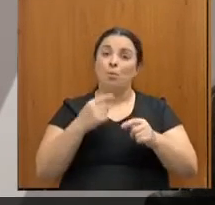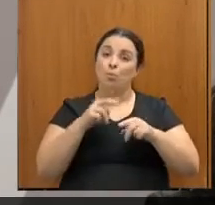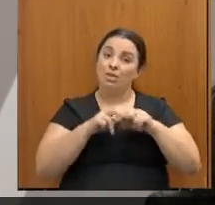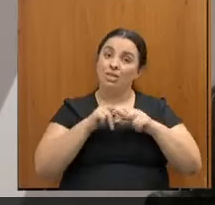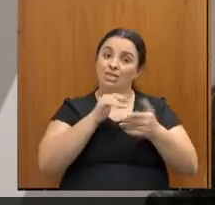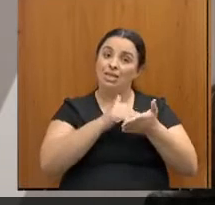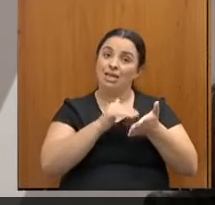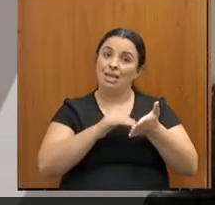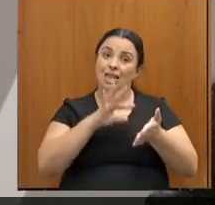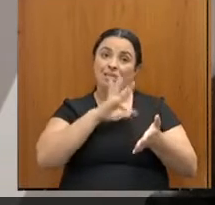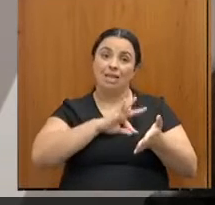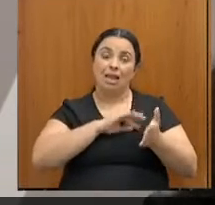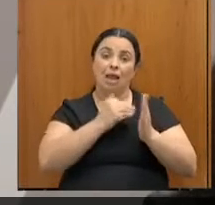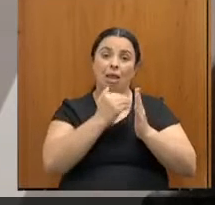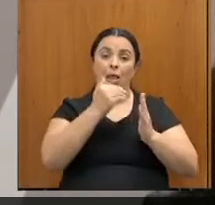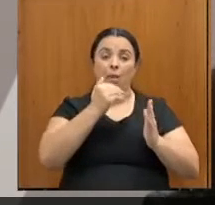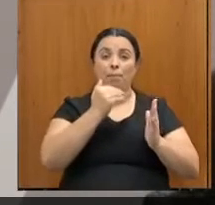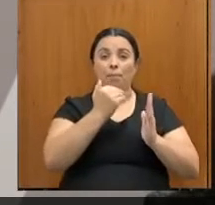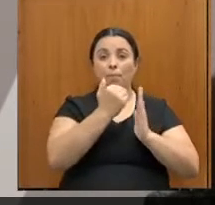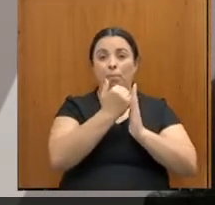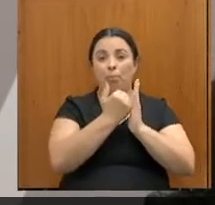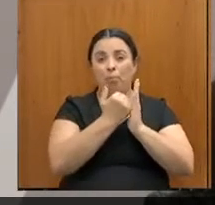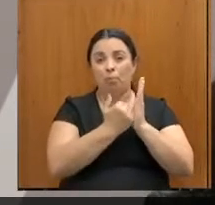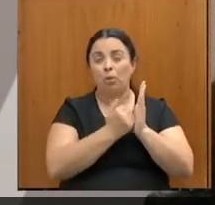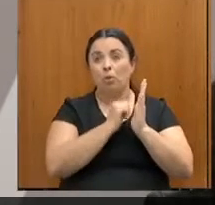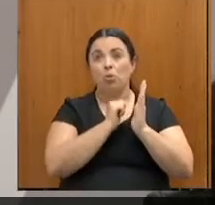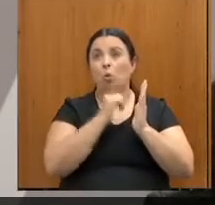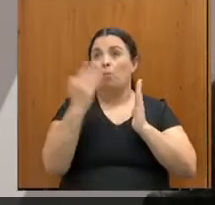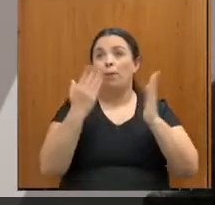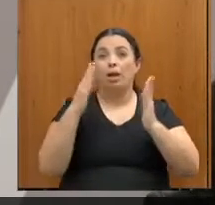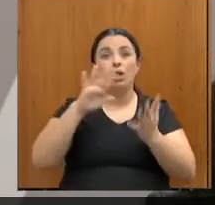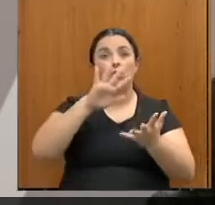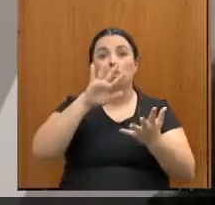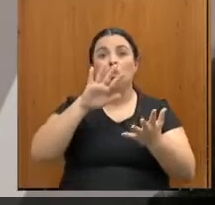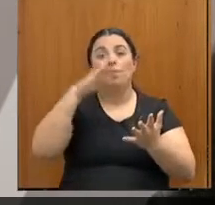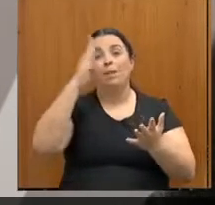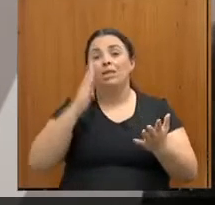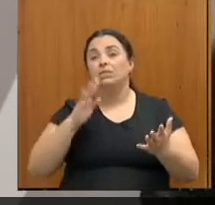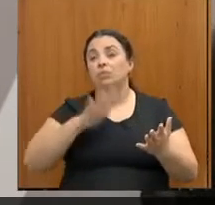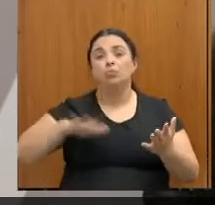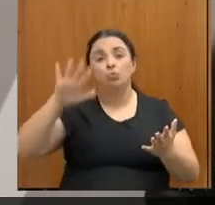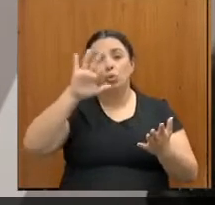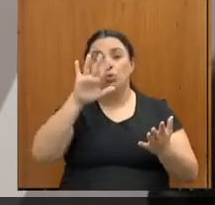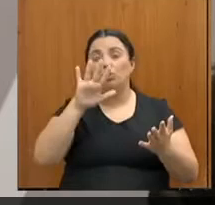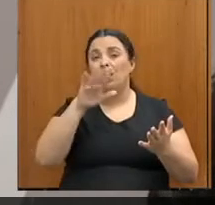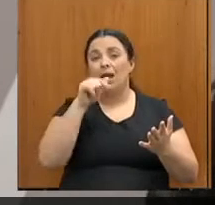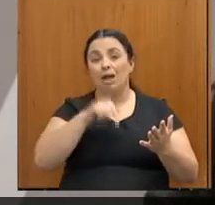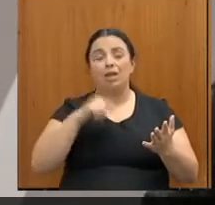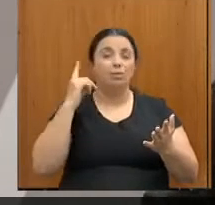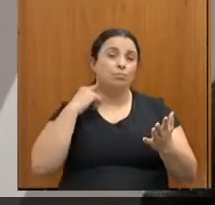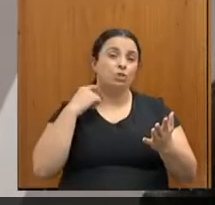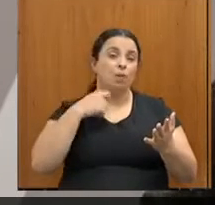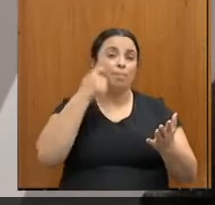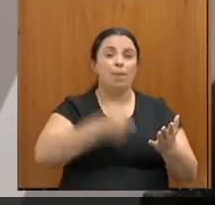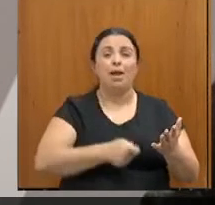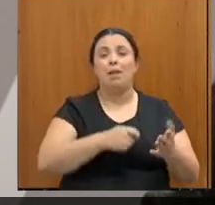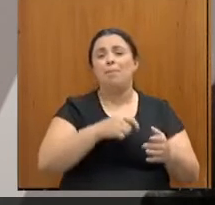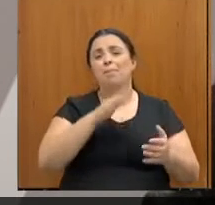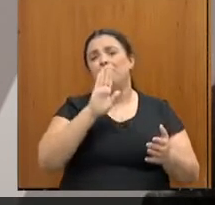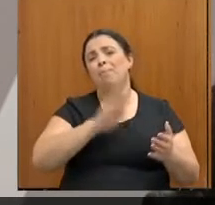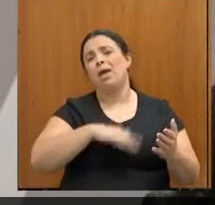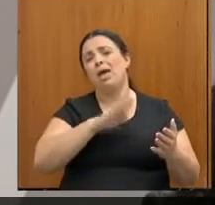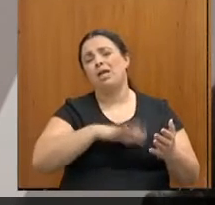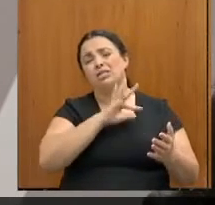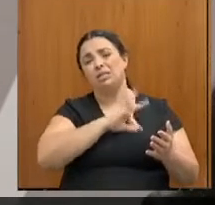secretário aqui ganha metade de um secretário né Municipal aí de várias de mais de 200 cidades ganha